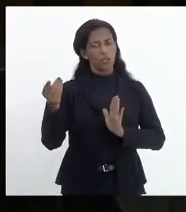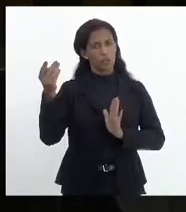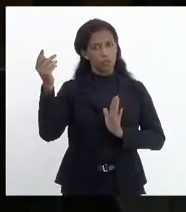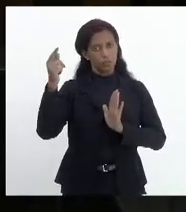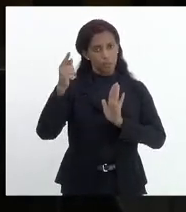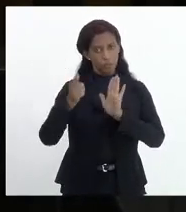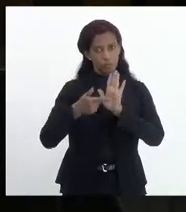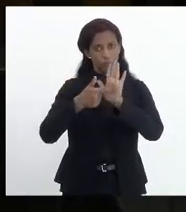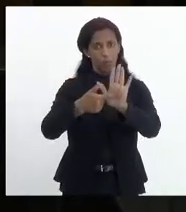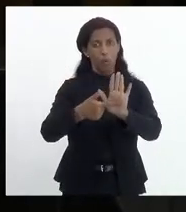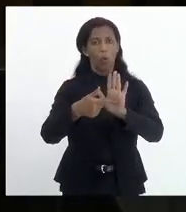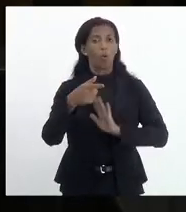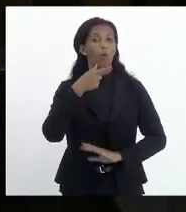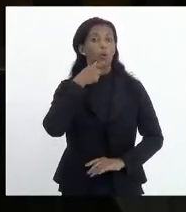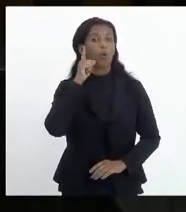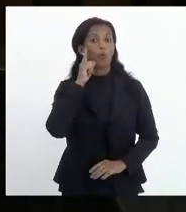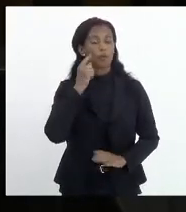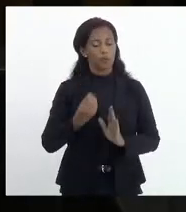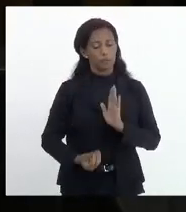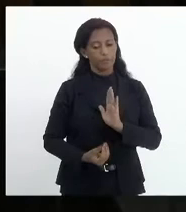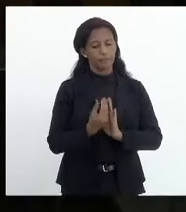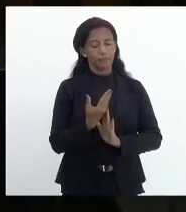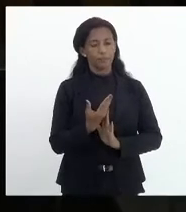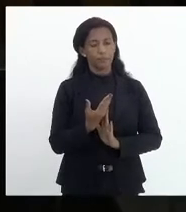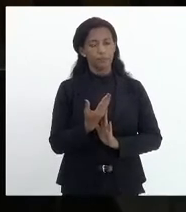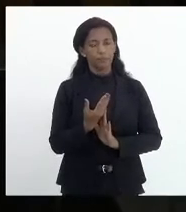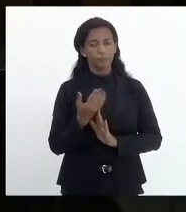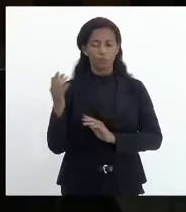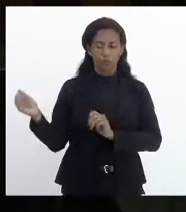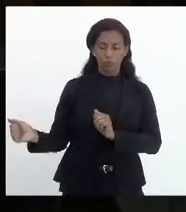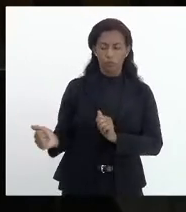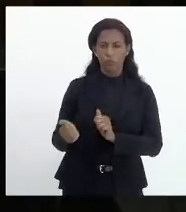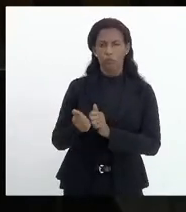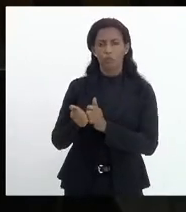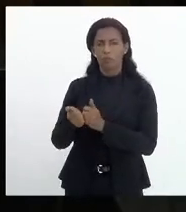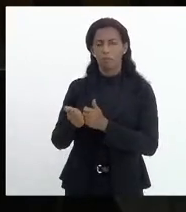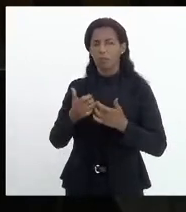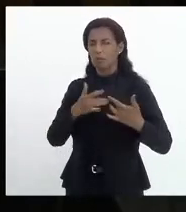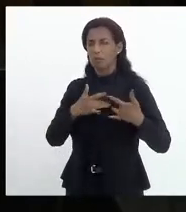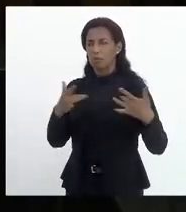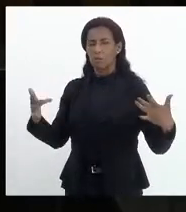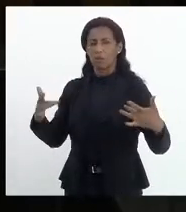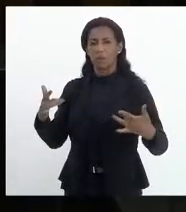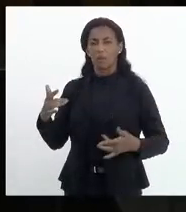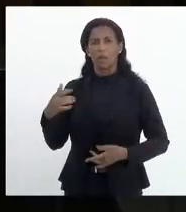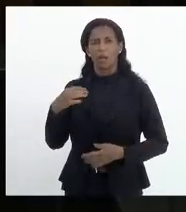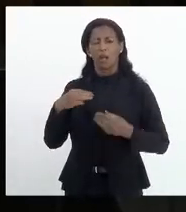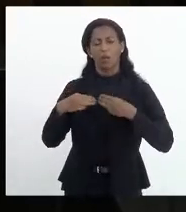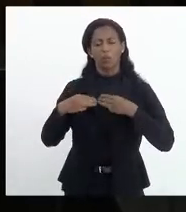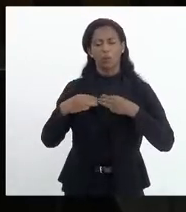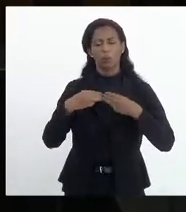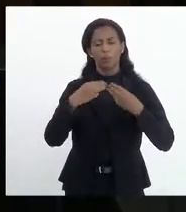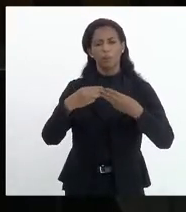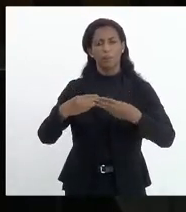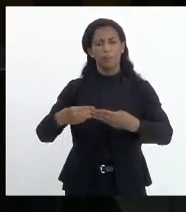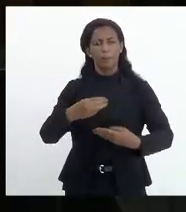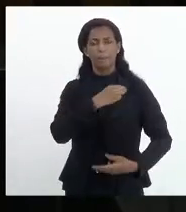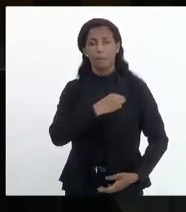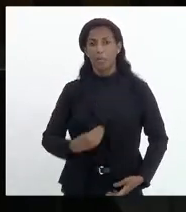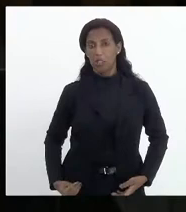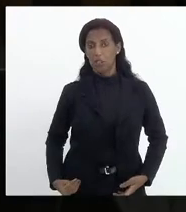em solidariedade ao Ministro Alexandre Moraes e